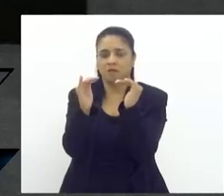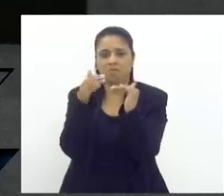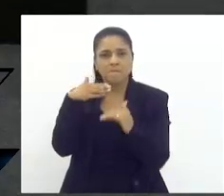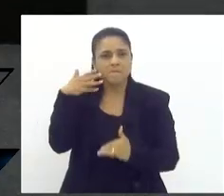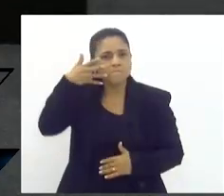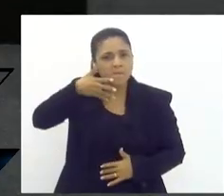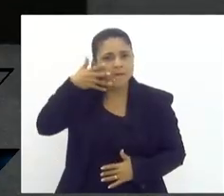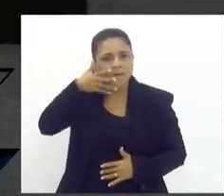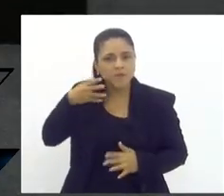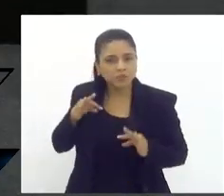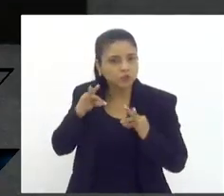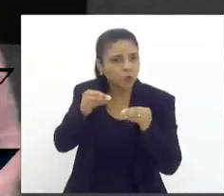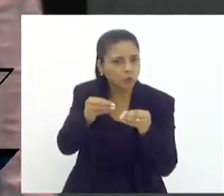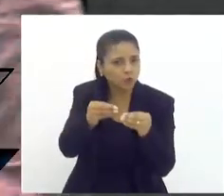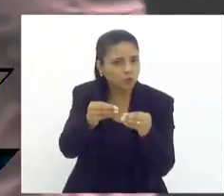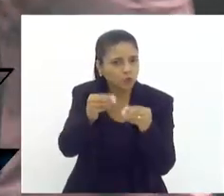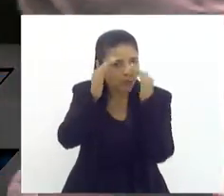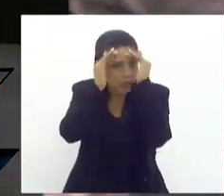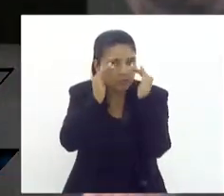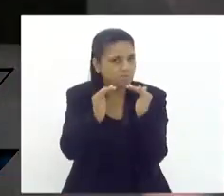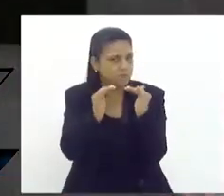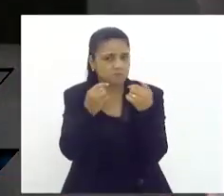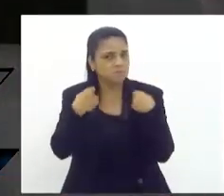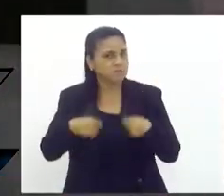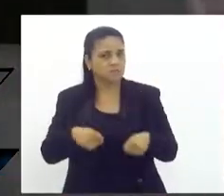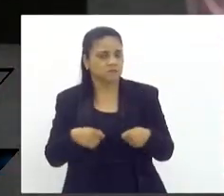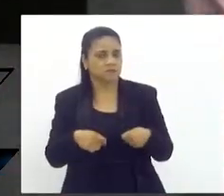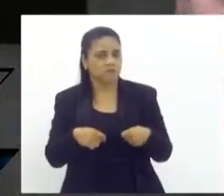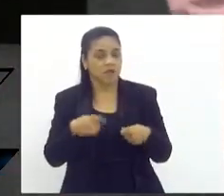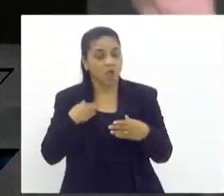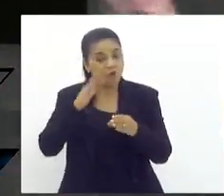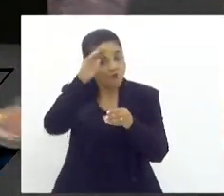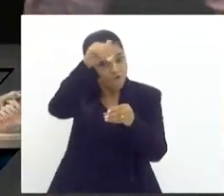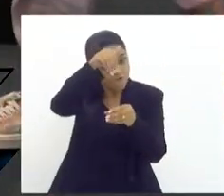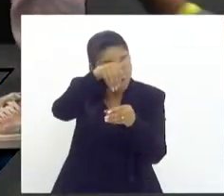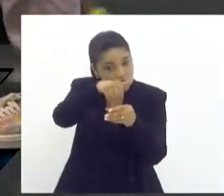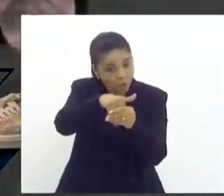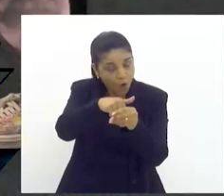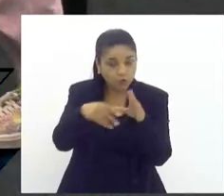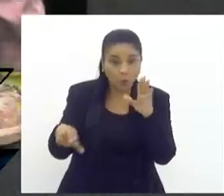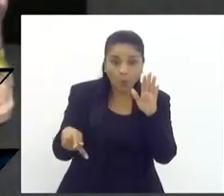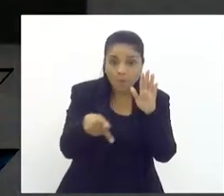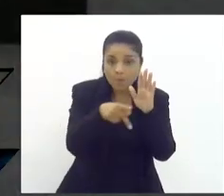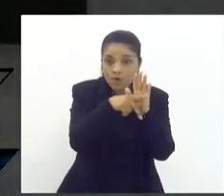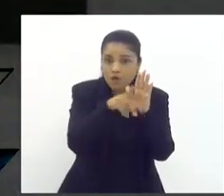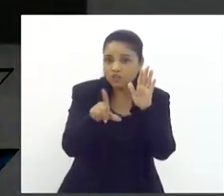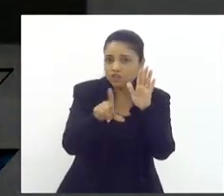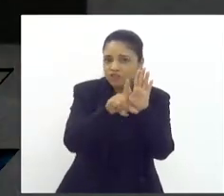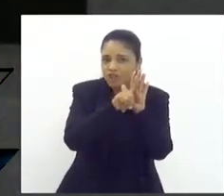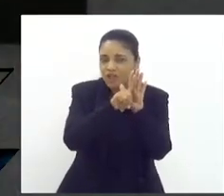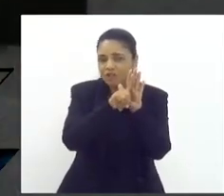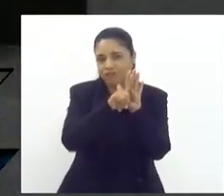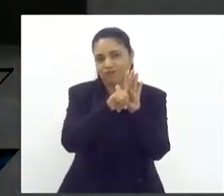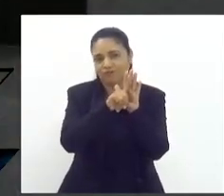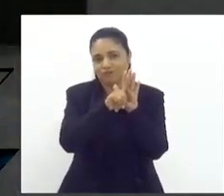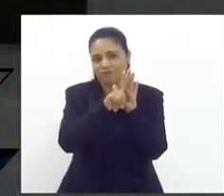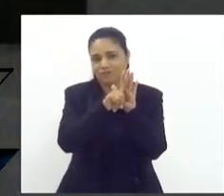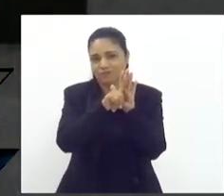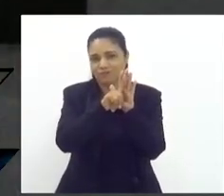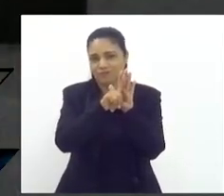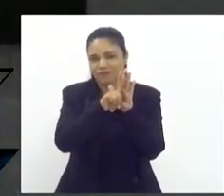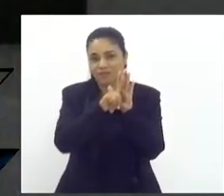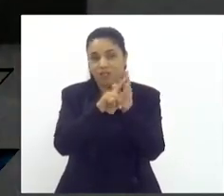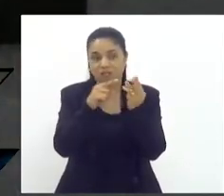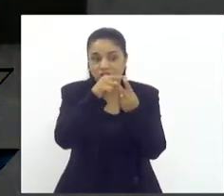da palavra de todos eu tô voltando a favor do projeto fiz dois destaques para